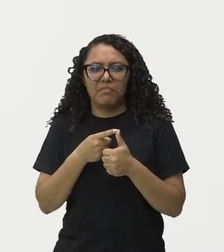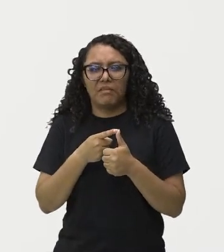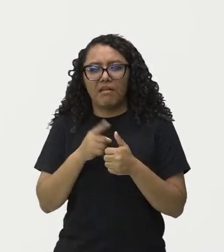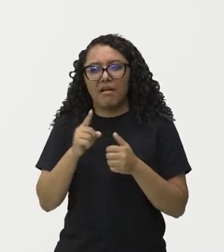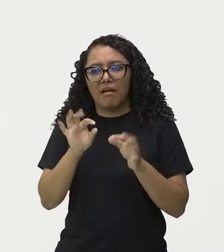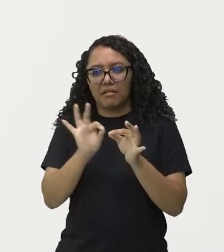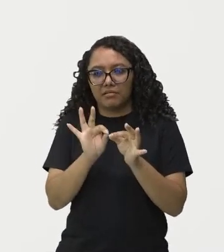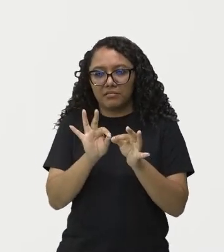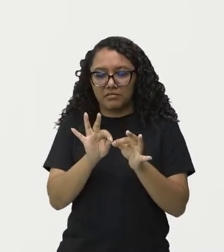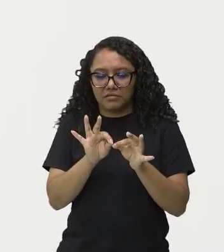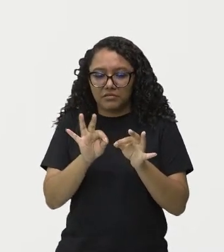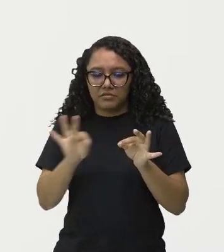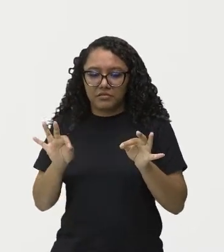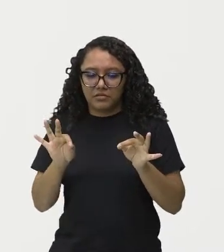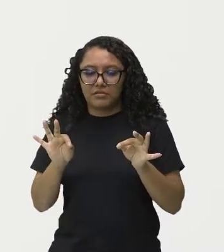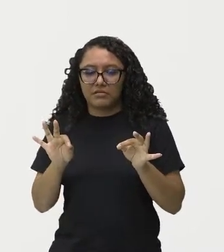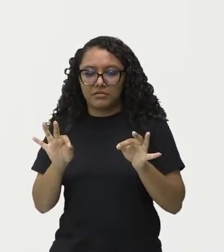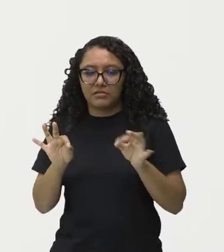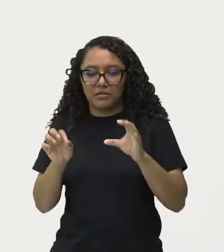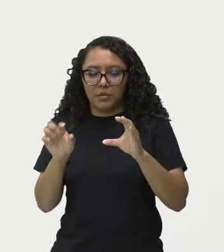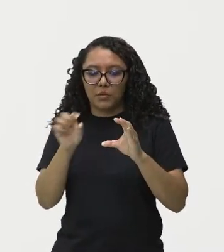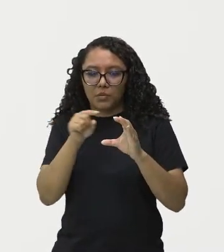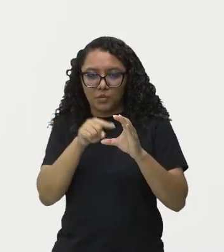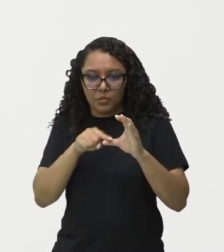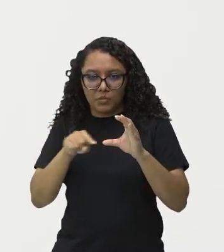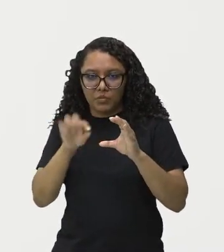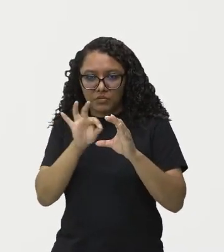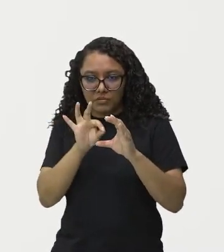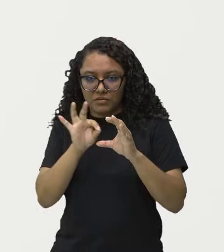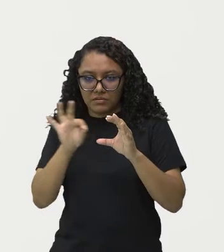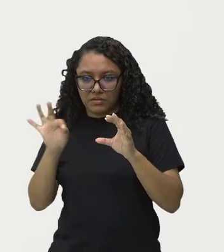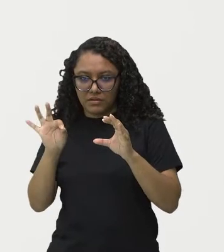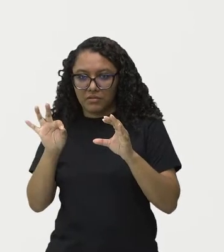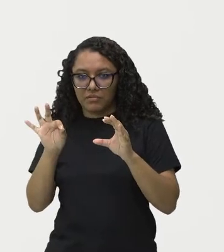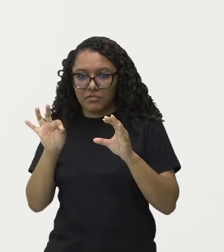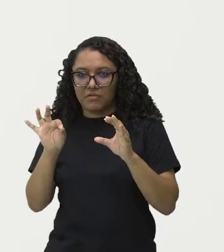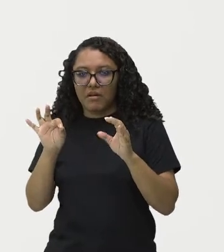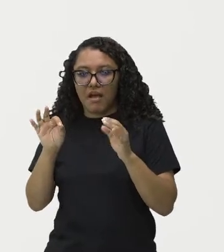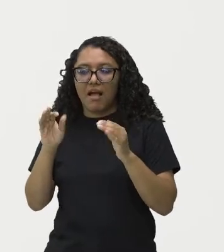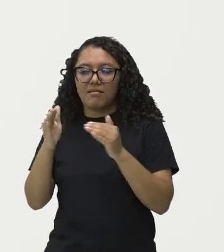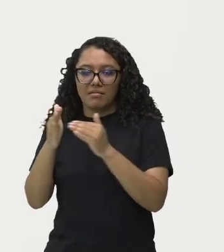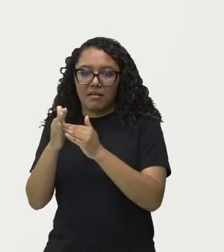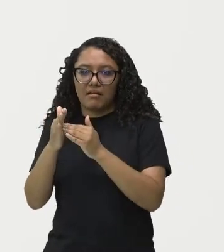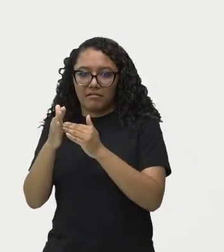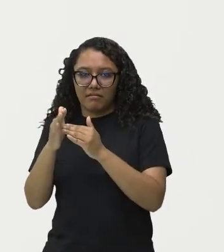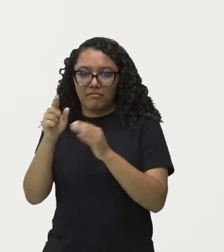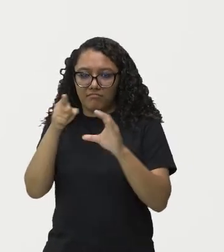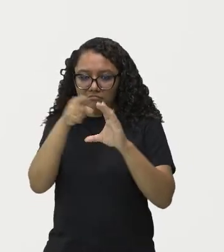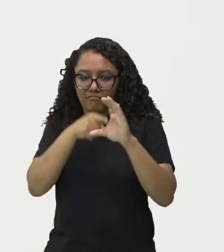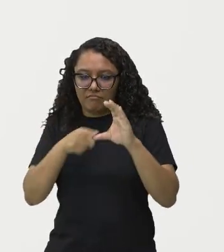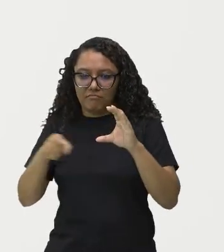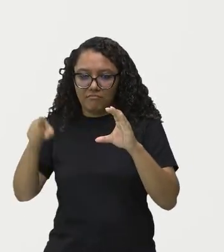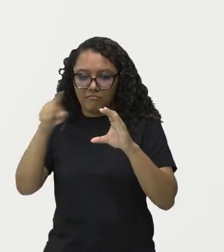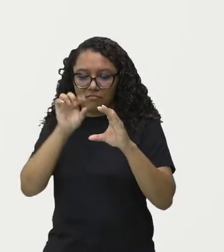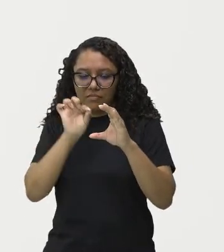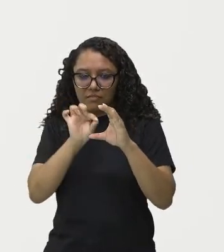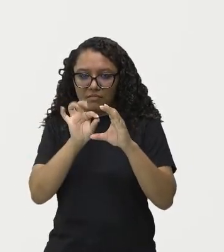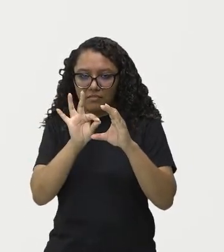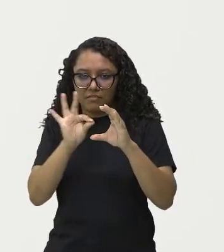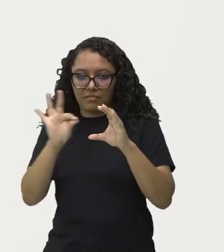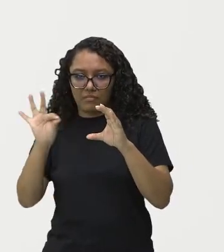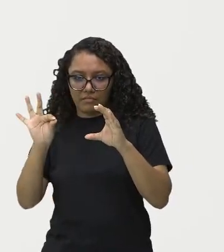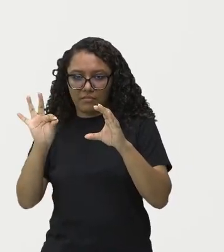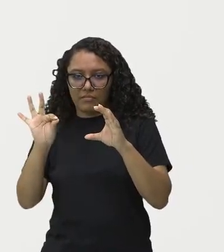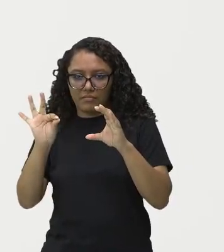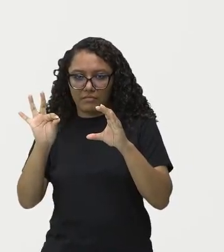Distância entre o centro do cilindro e a extremidade. Então vejam que aqui nós